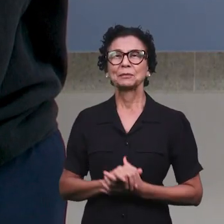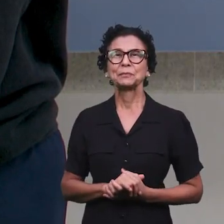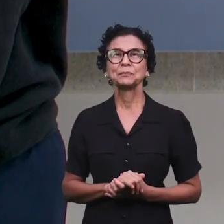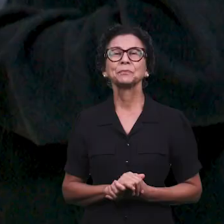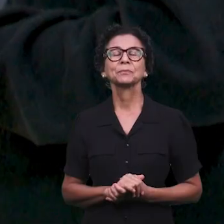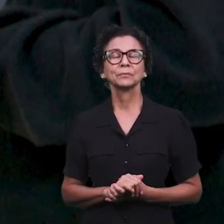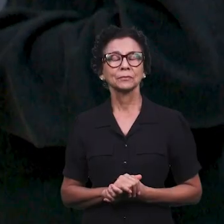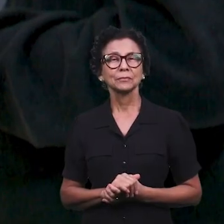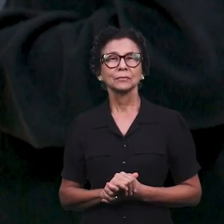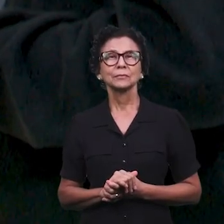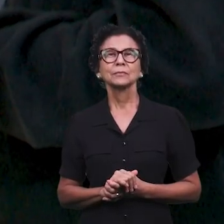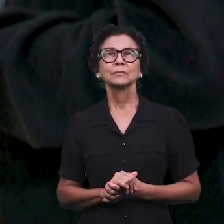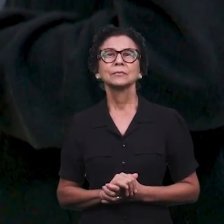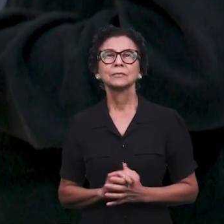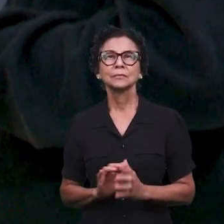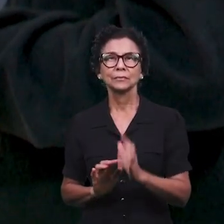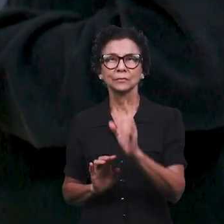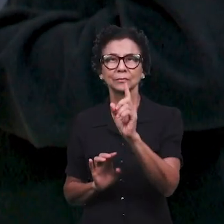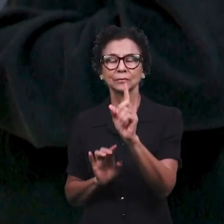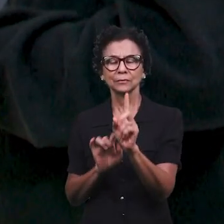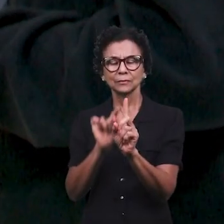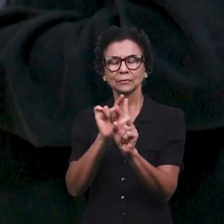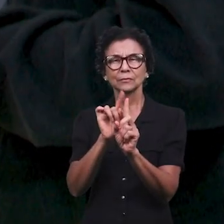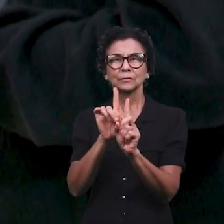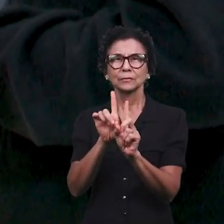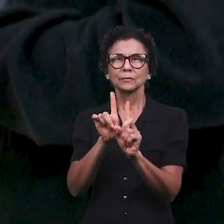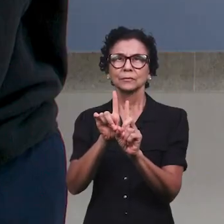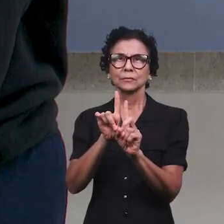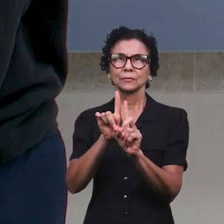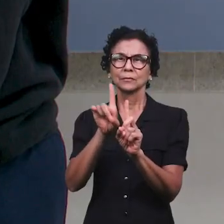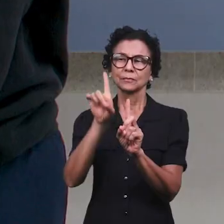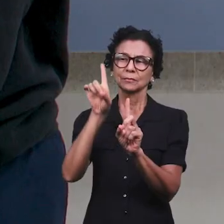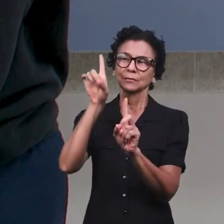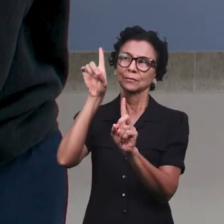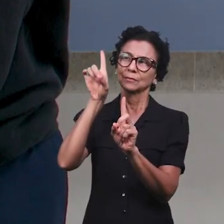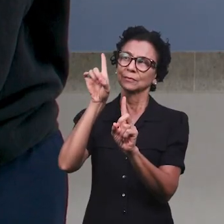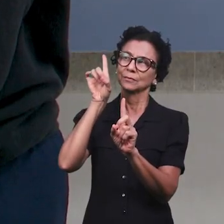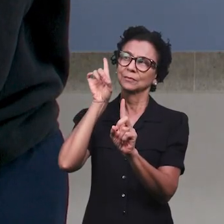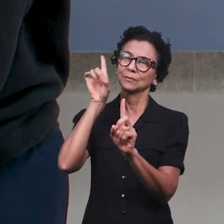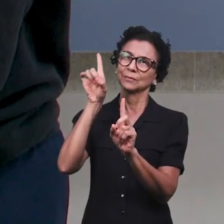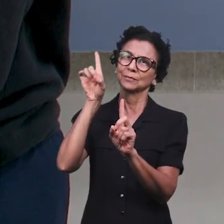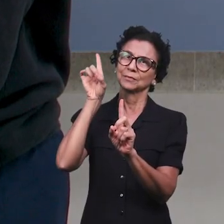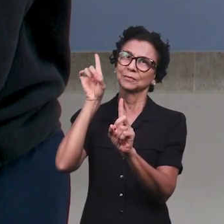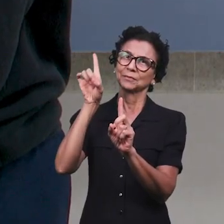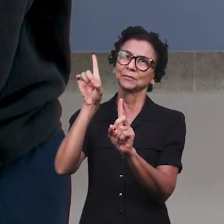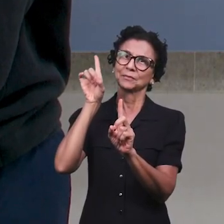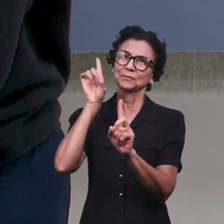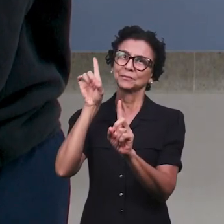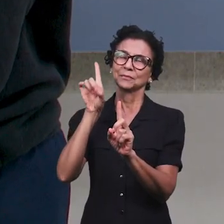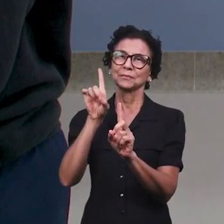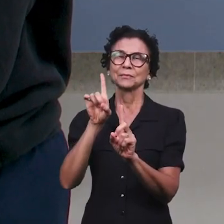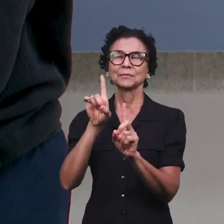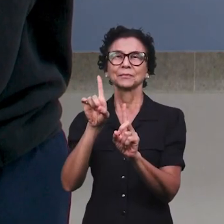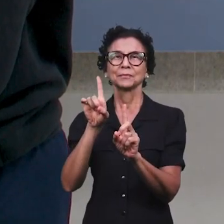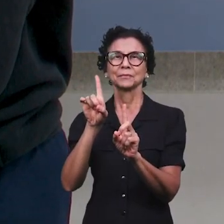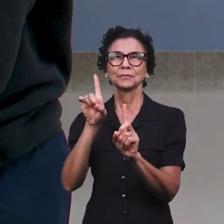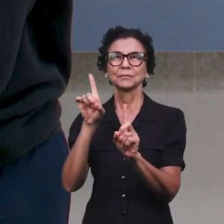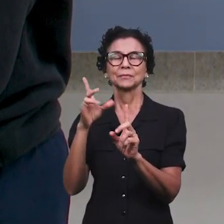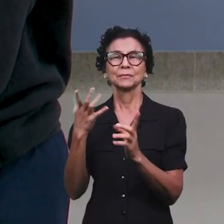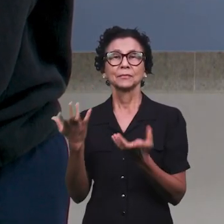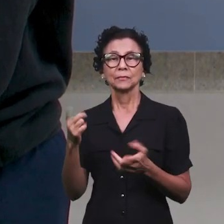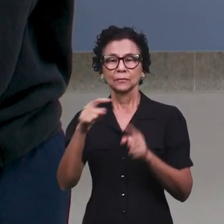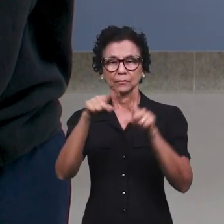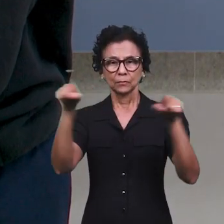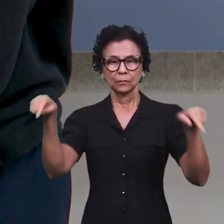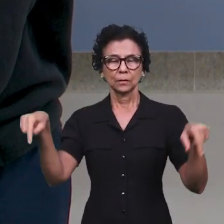aqui, olha? Gera uma sombra mais fraquinha. E agora vamos fazer o teste seguinte. Nós vamos apagar a luz aqui da sala. Inclusive é bom